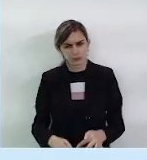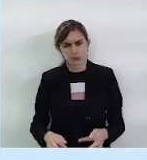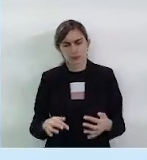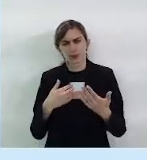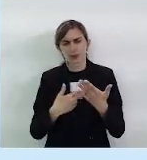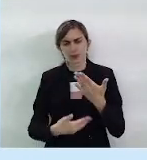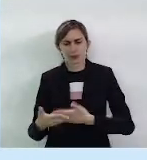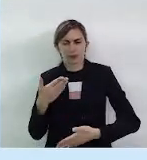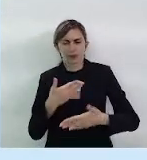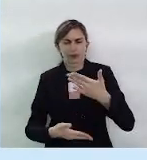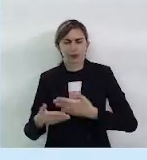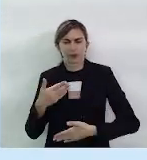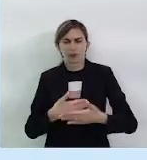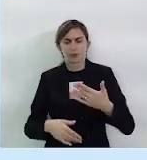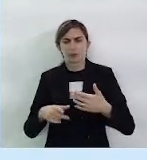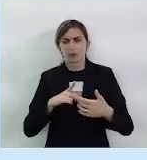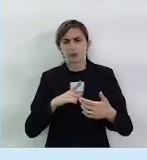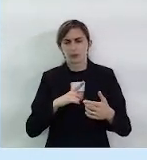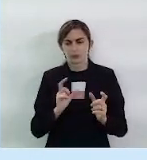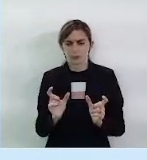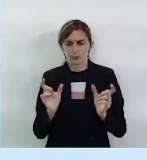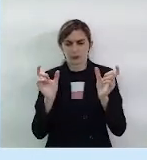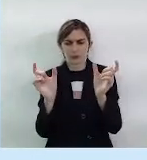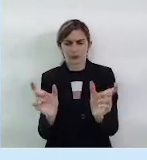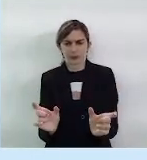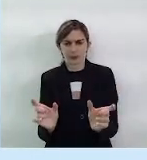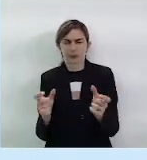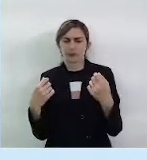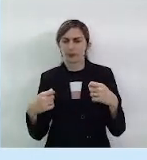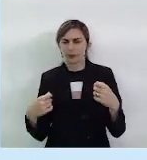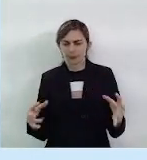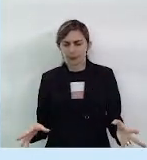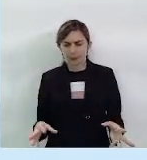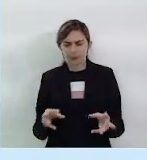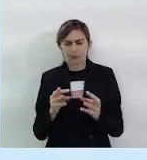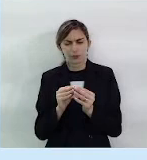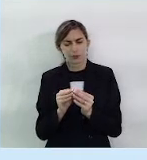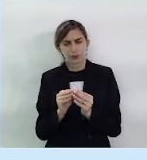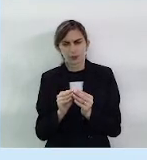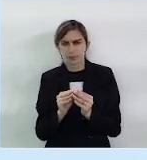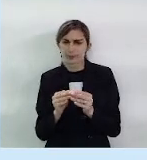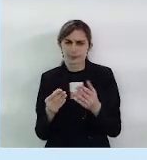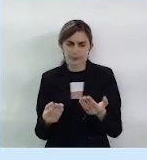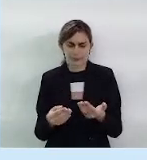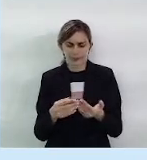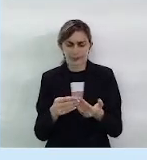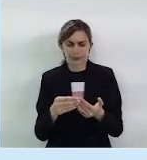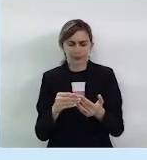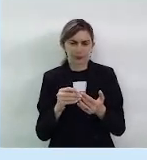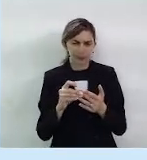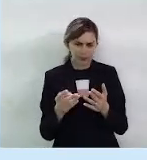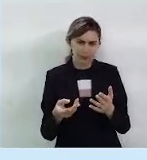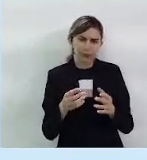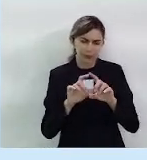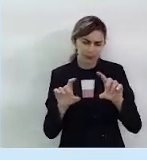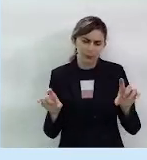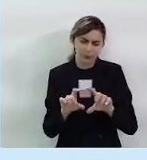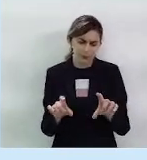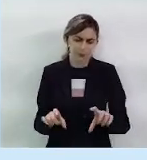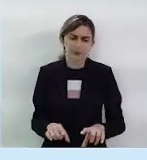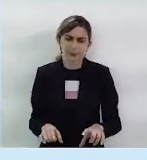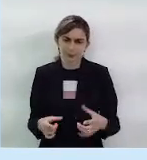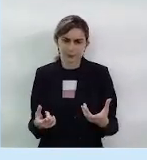essa relação entre a palavra que precisa de um complemento, que é, no caso, os termos